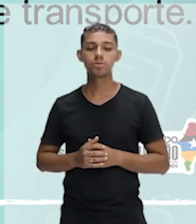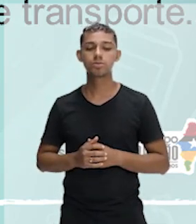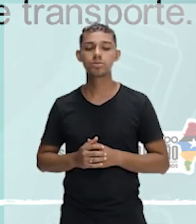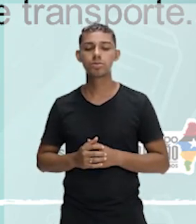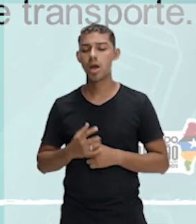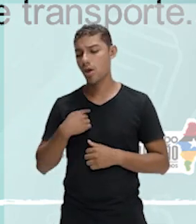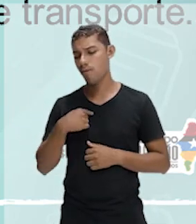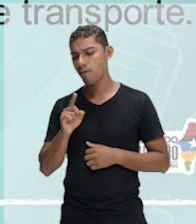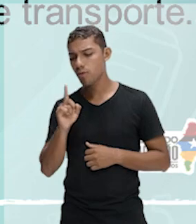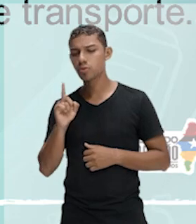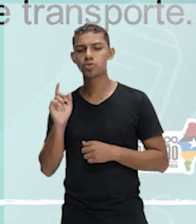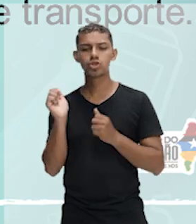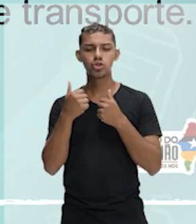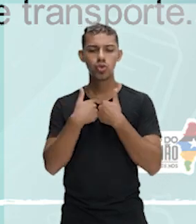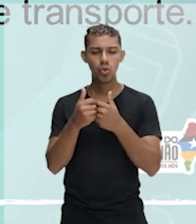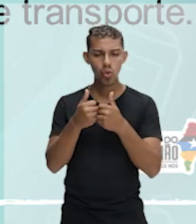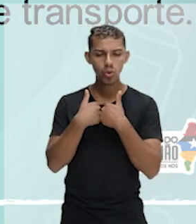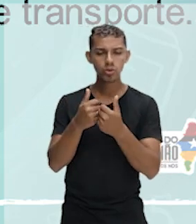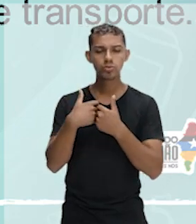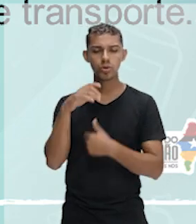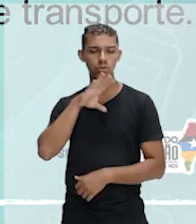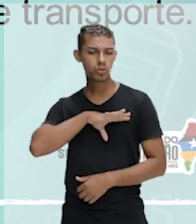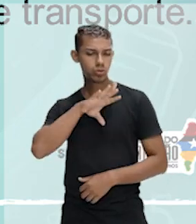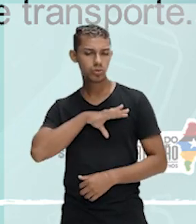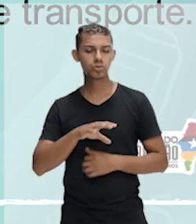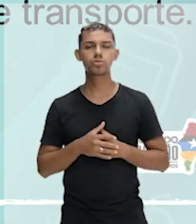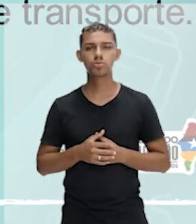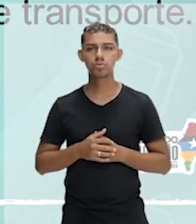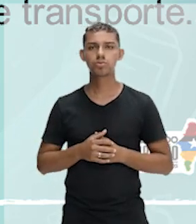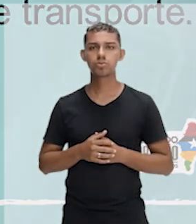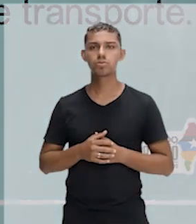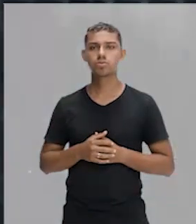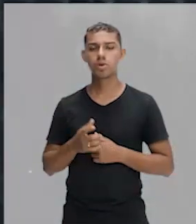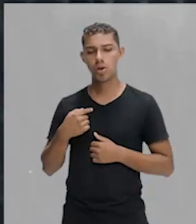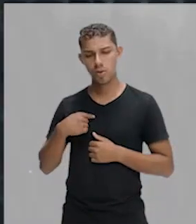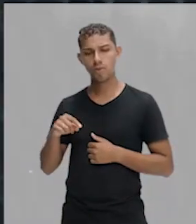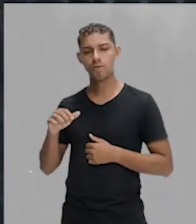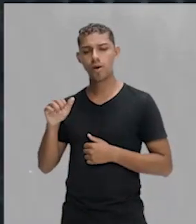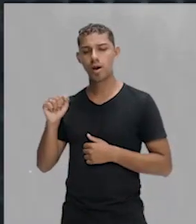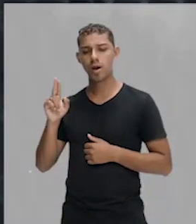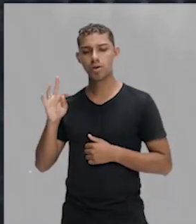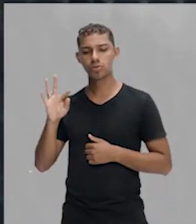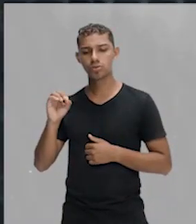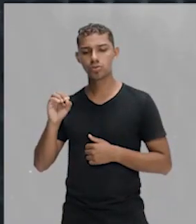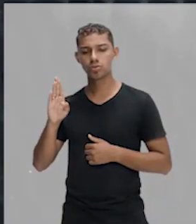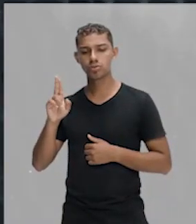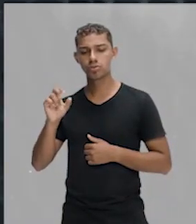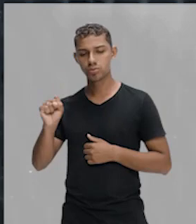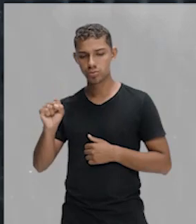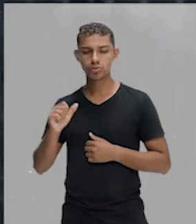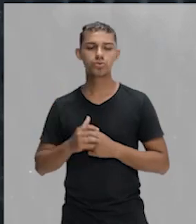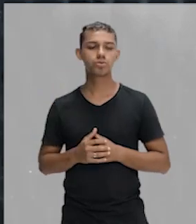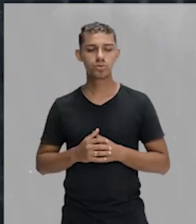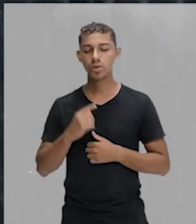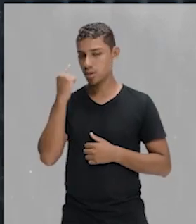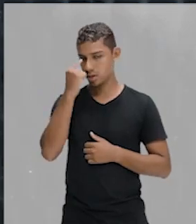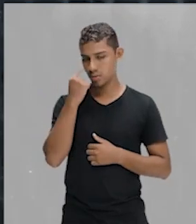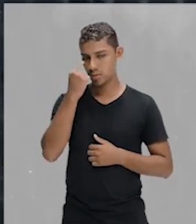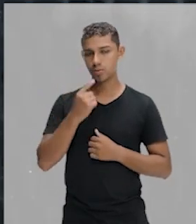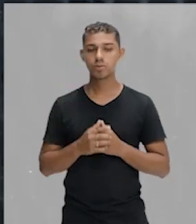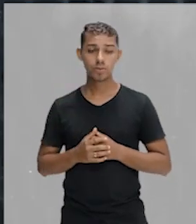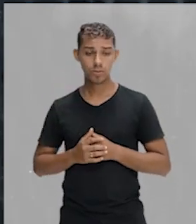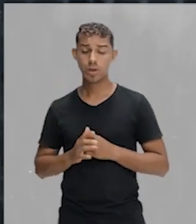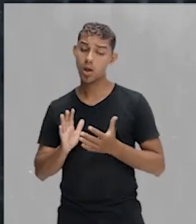de ônibus, em português. Voy en autobús, em espanhol. Certo? Então, aqui